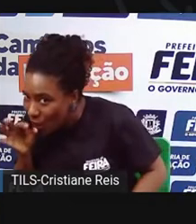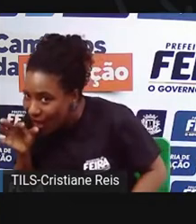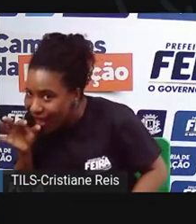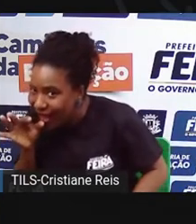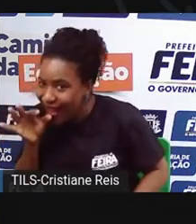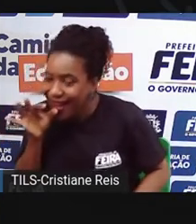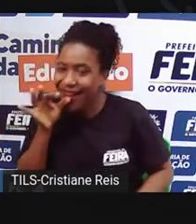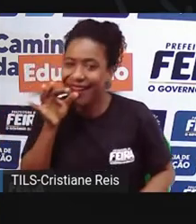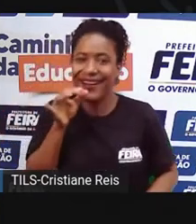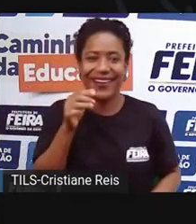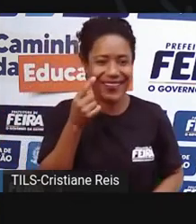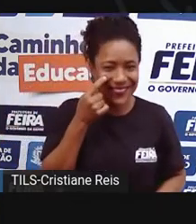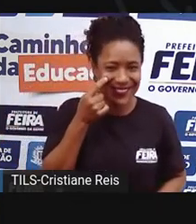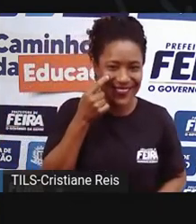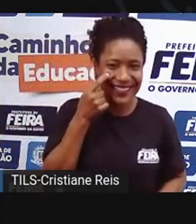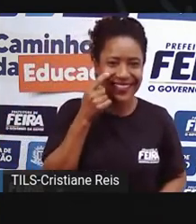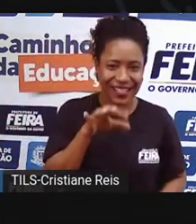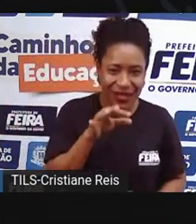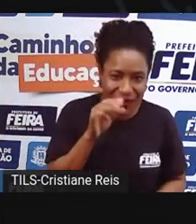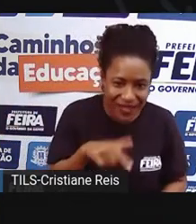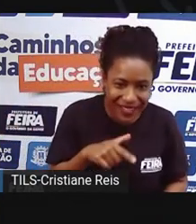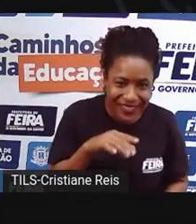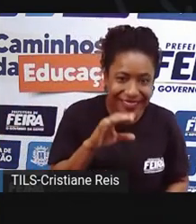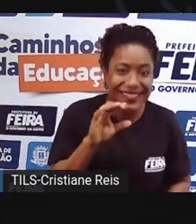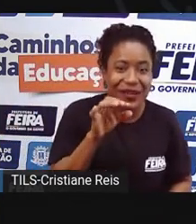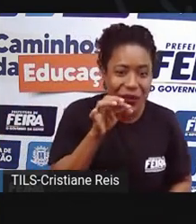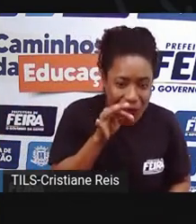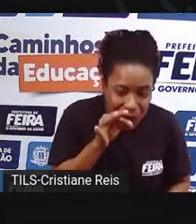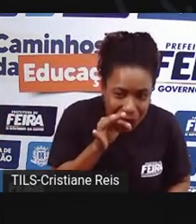E a letra inicial de coração, a letra